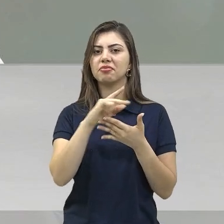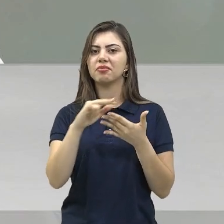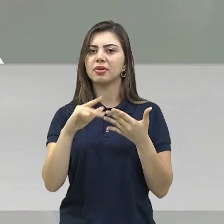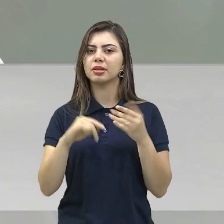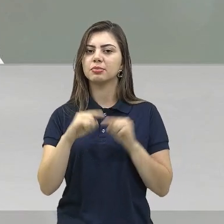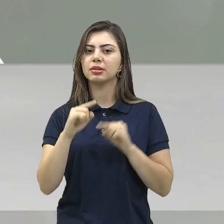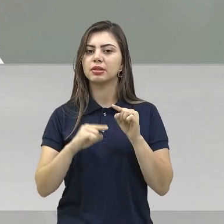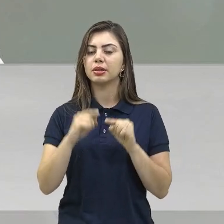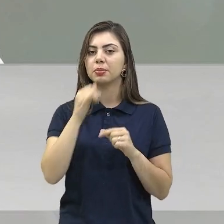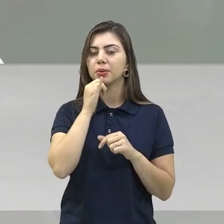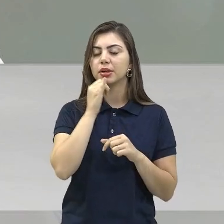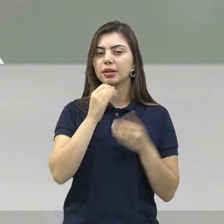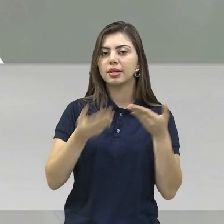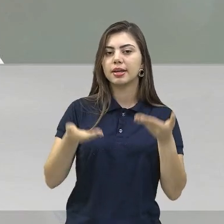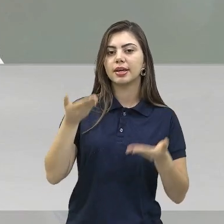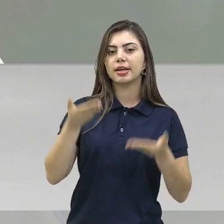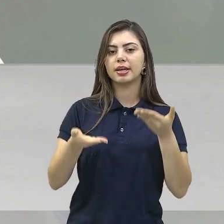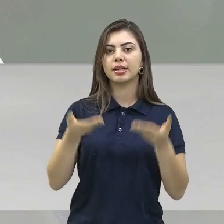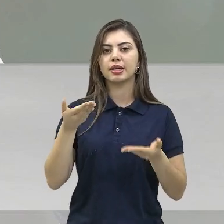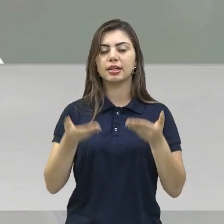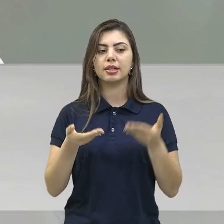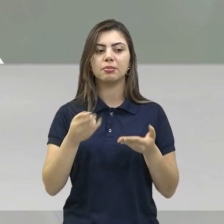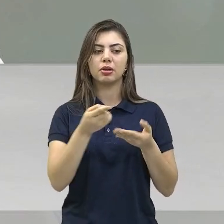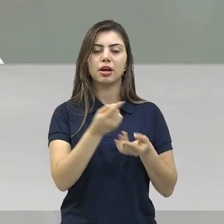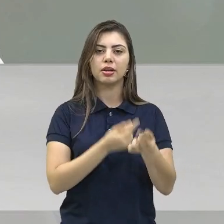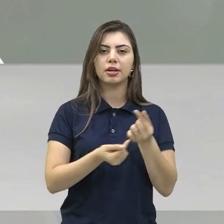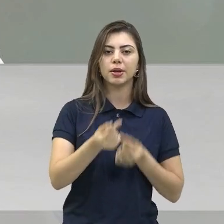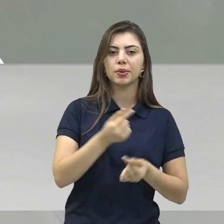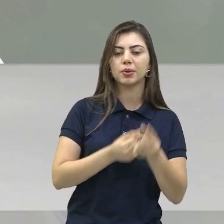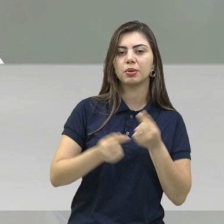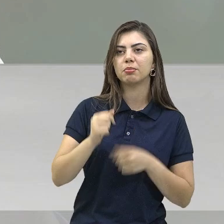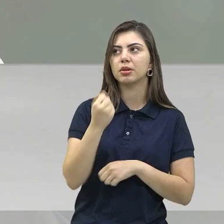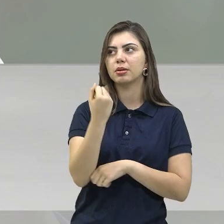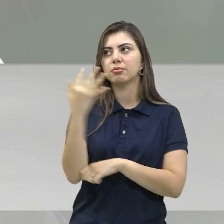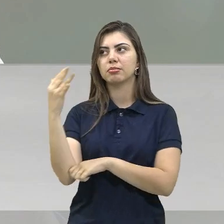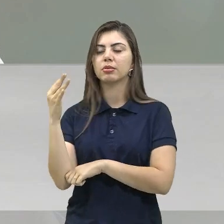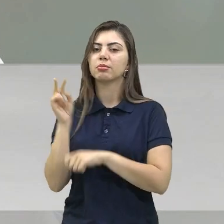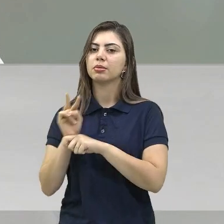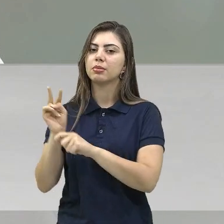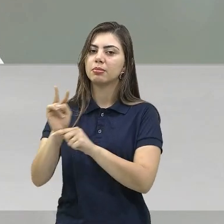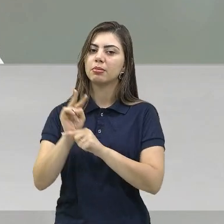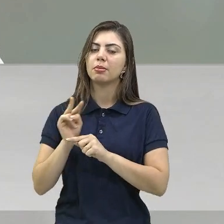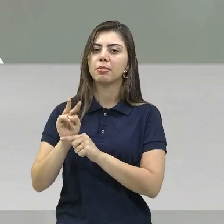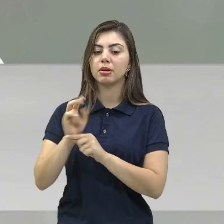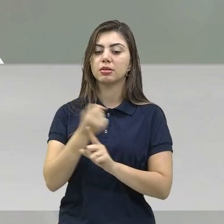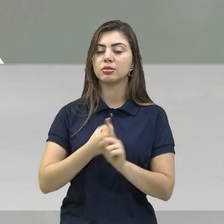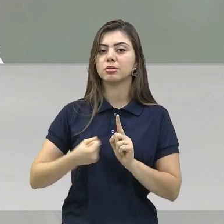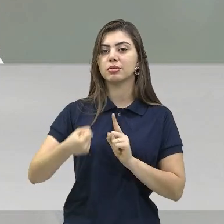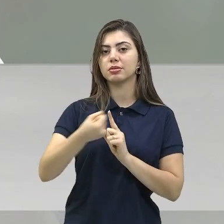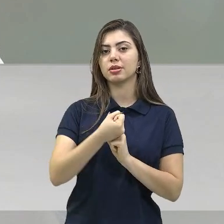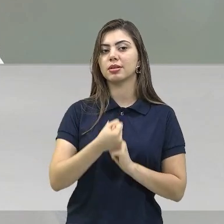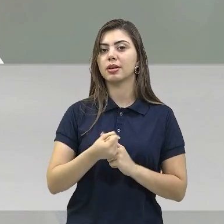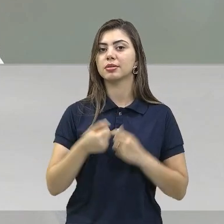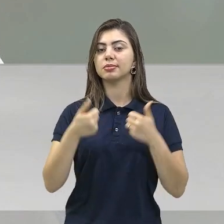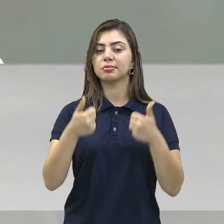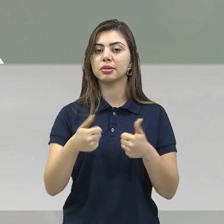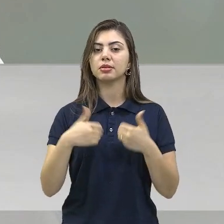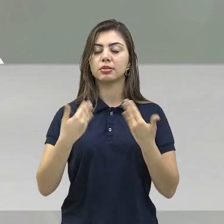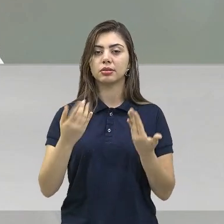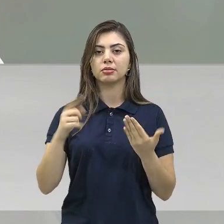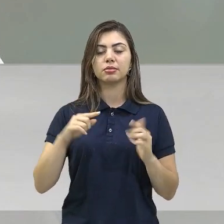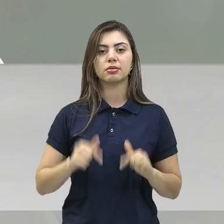o equilíbrio entre crescimento econômico e proteção ambiental e bem-estar social. Adotar